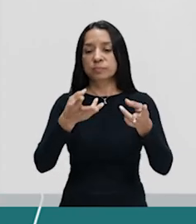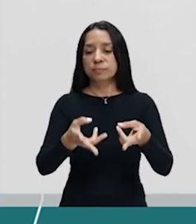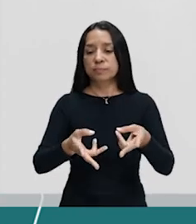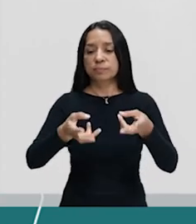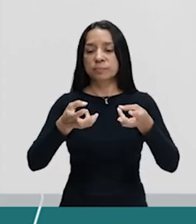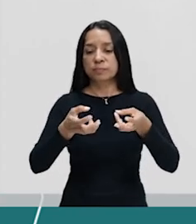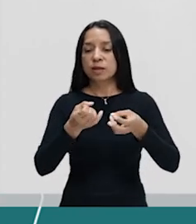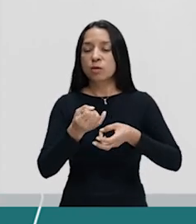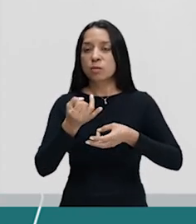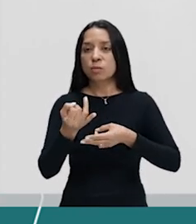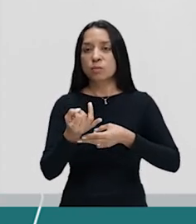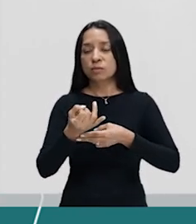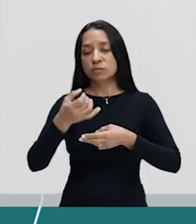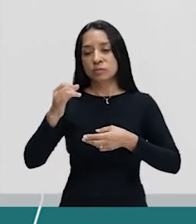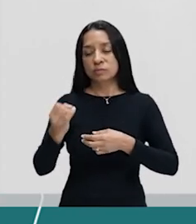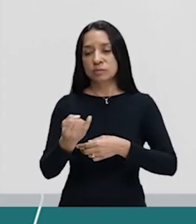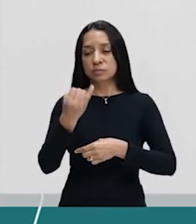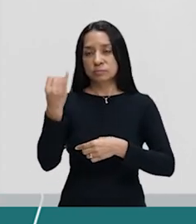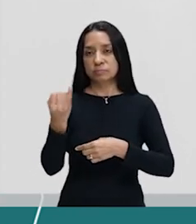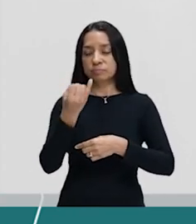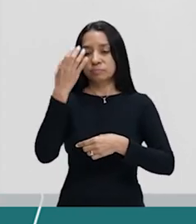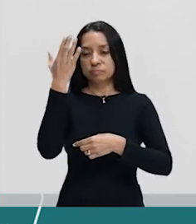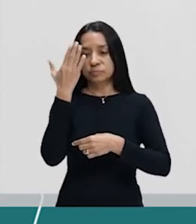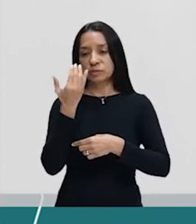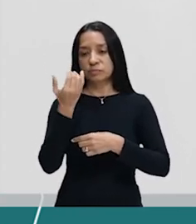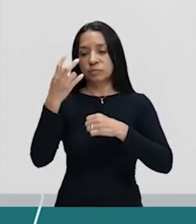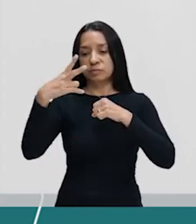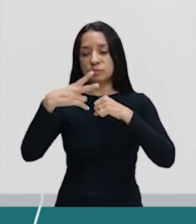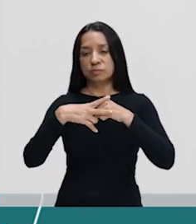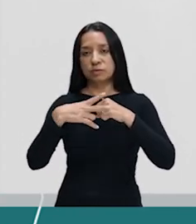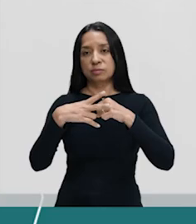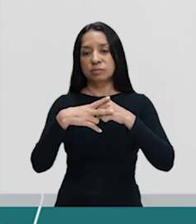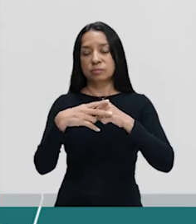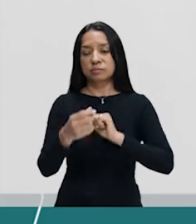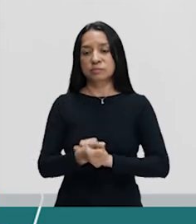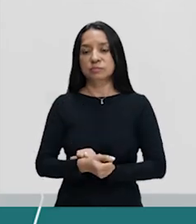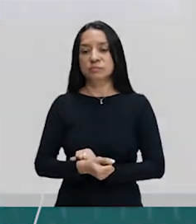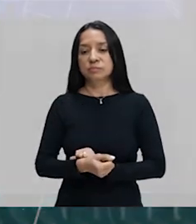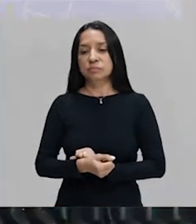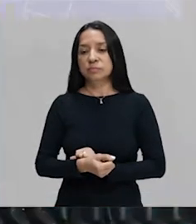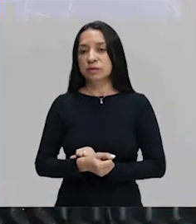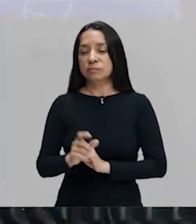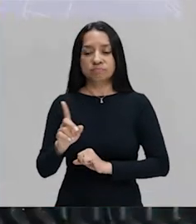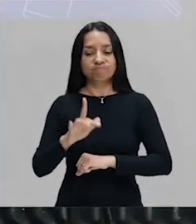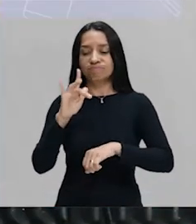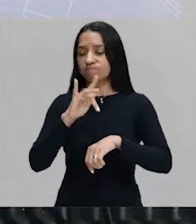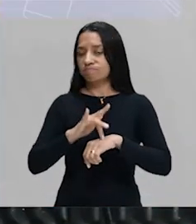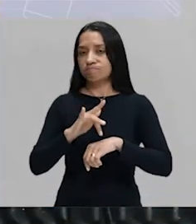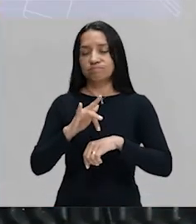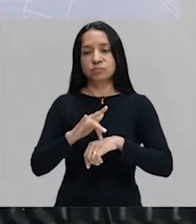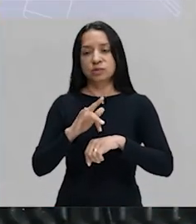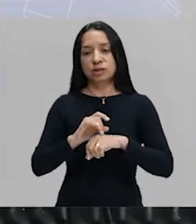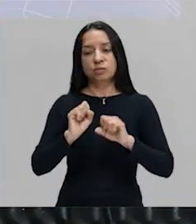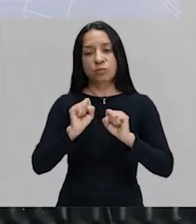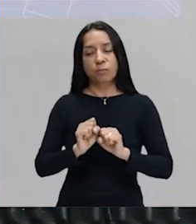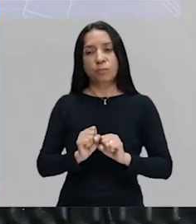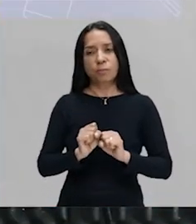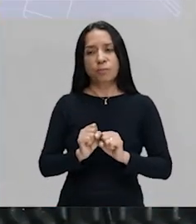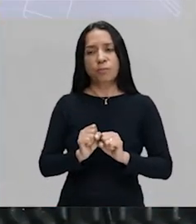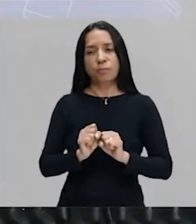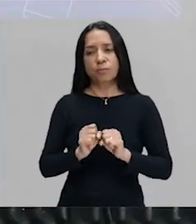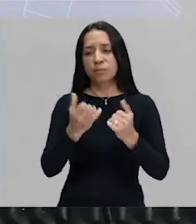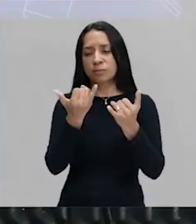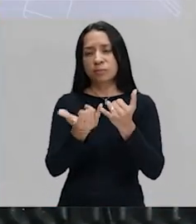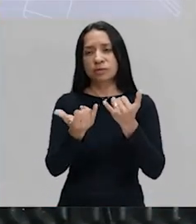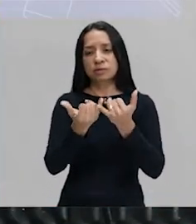percebe o quanto é importante você saber o verbo. Então, não é chato, não é, pode parecer cansativo,